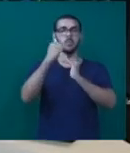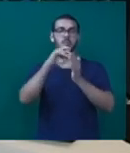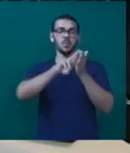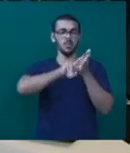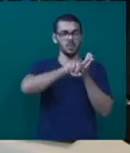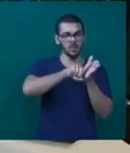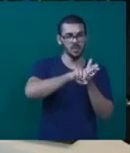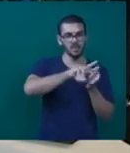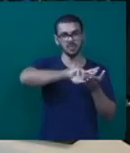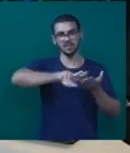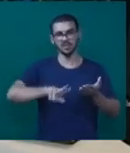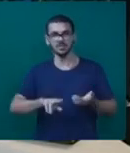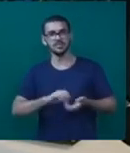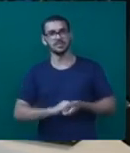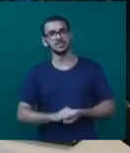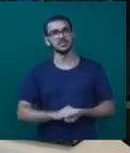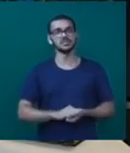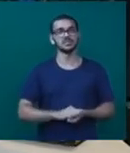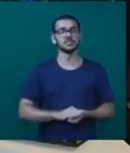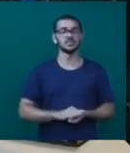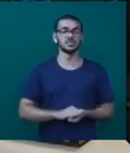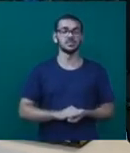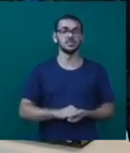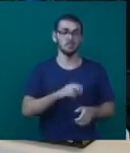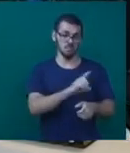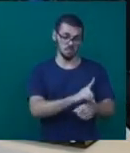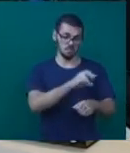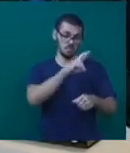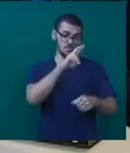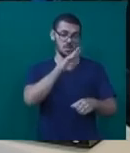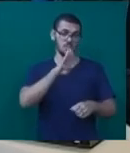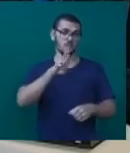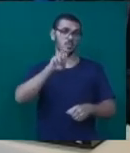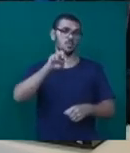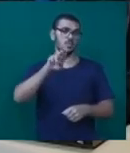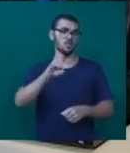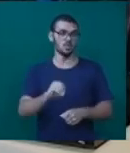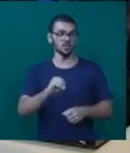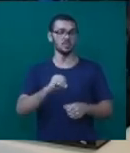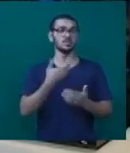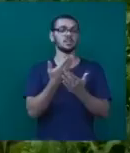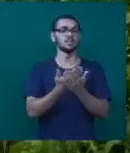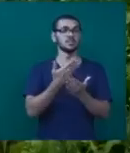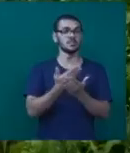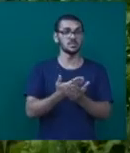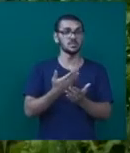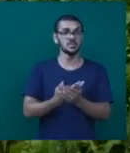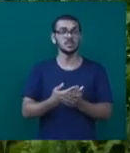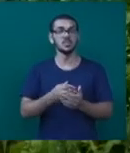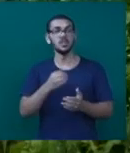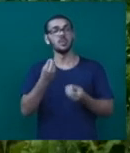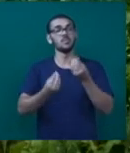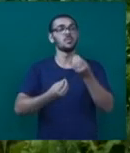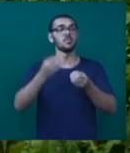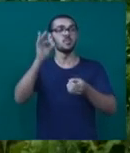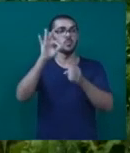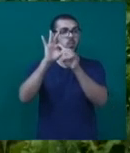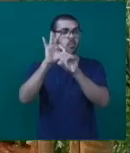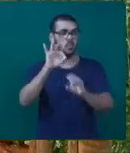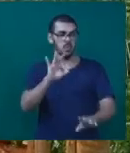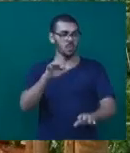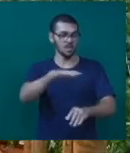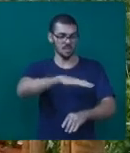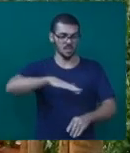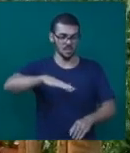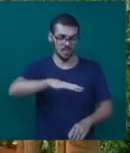O doutorando em Ecologia e Conservação de Recursos Naturais, Bruno, pesquisa sobre os serviços de polinização no tomateiro